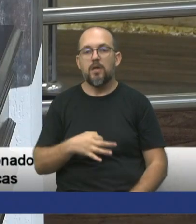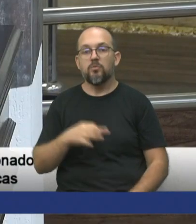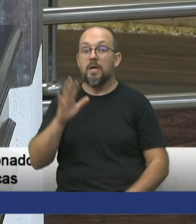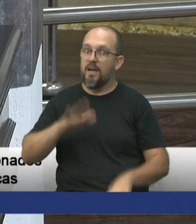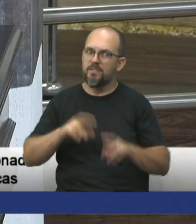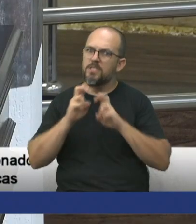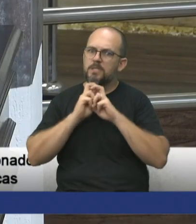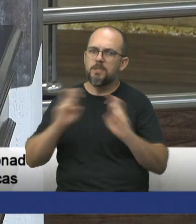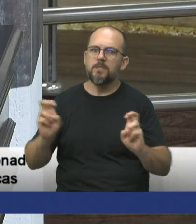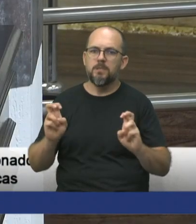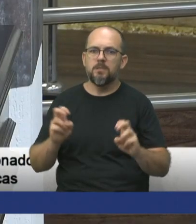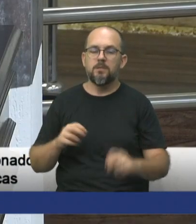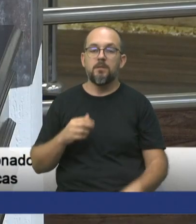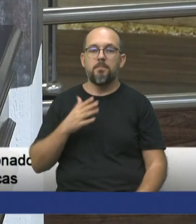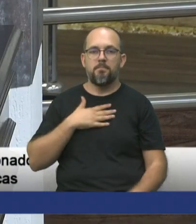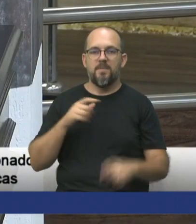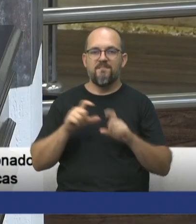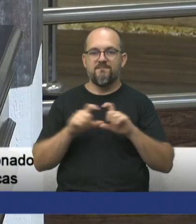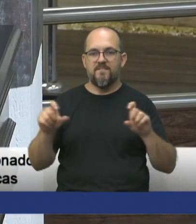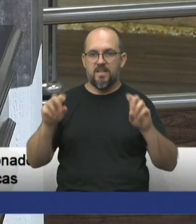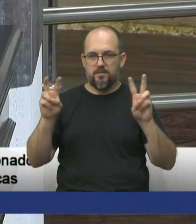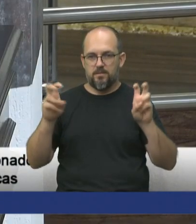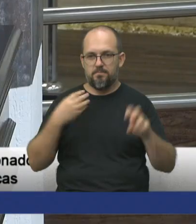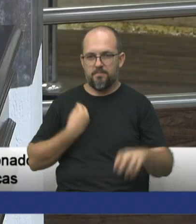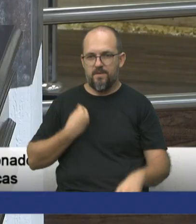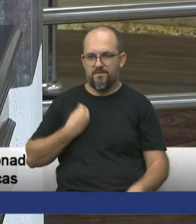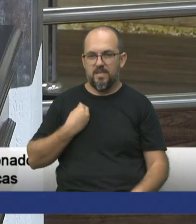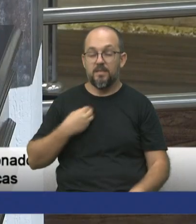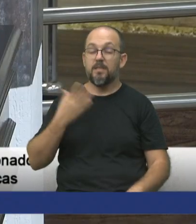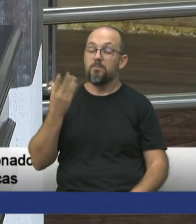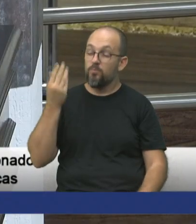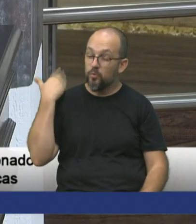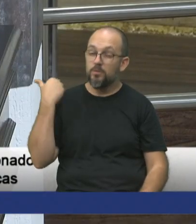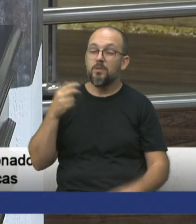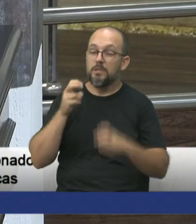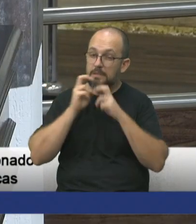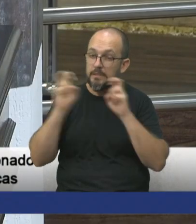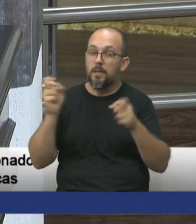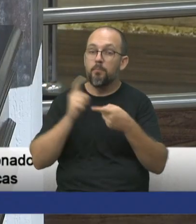tenho uma frase na minha vida: eu precisei muitas vezes gritar,